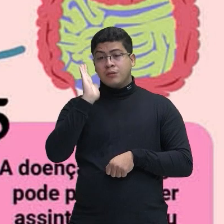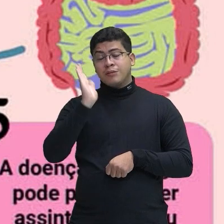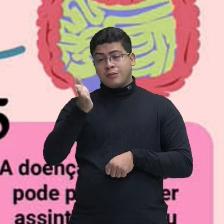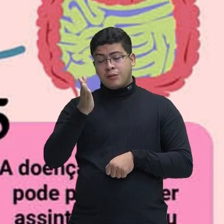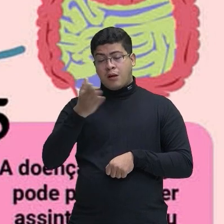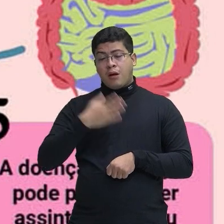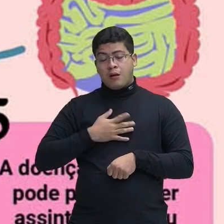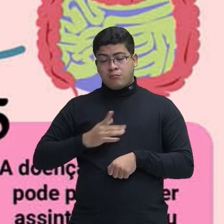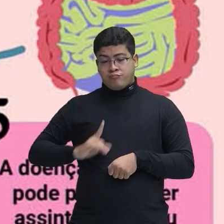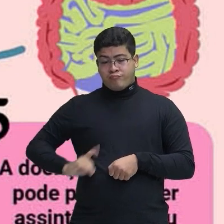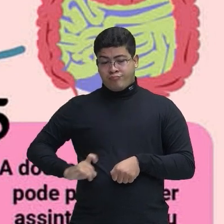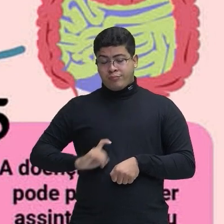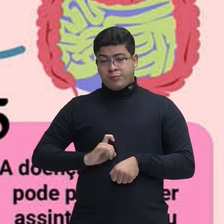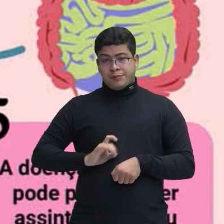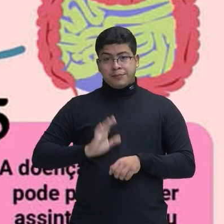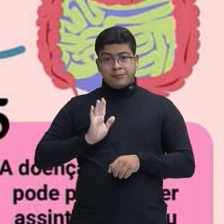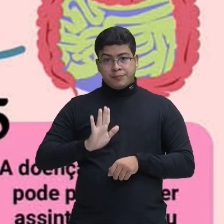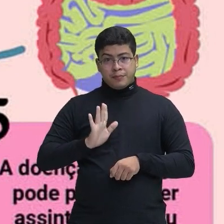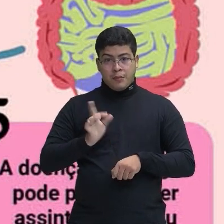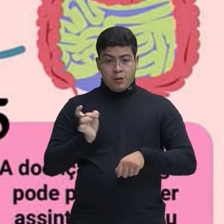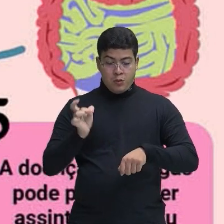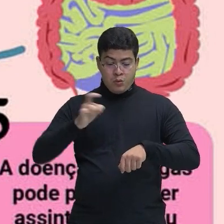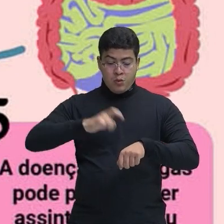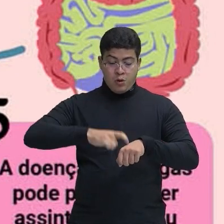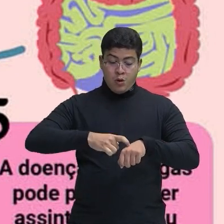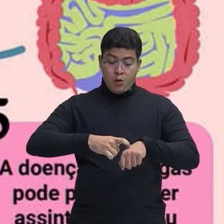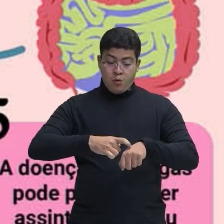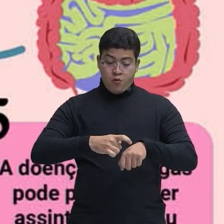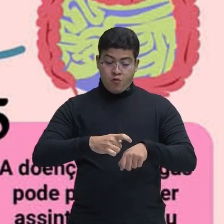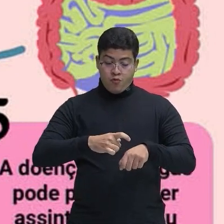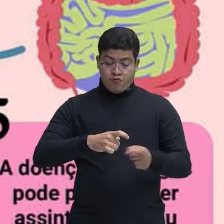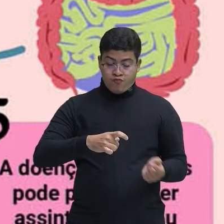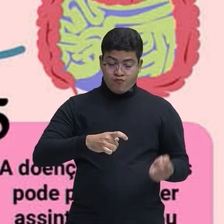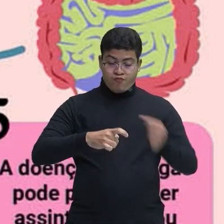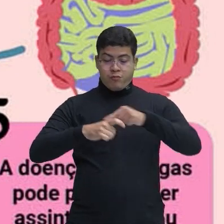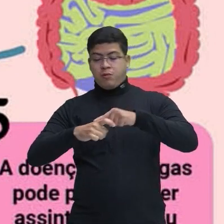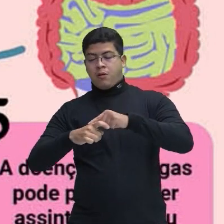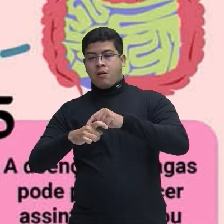protozoário entrou aqui no barbeiro. Na próxima etapa,